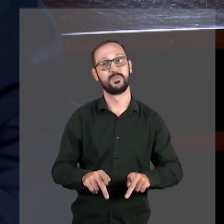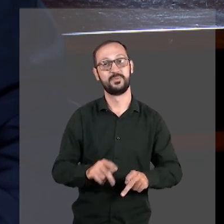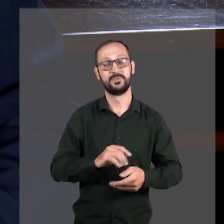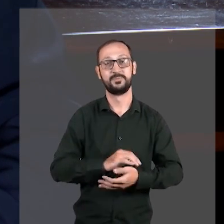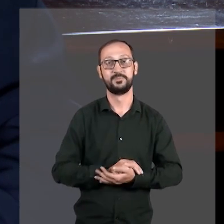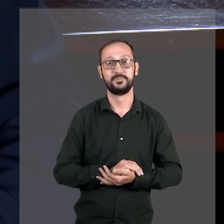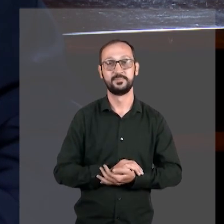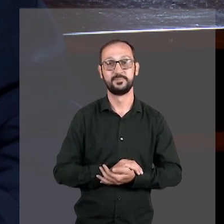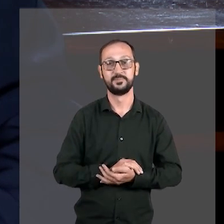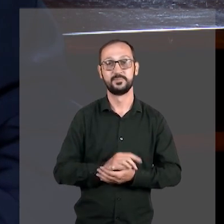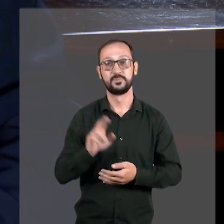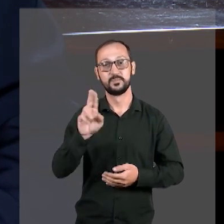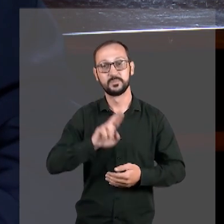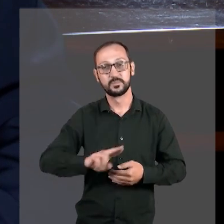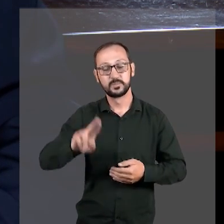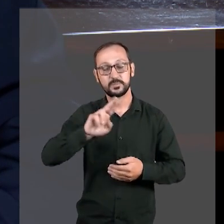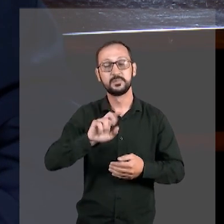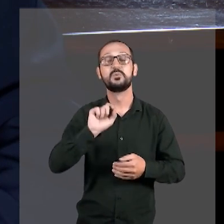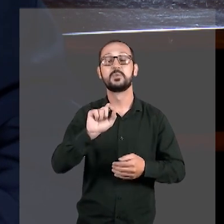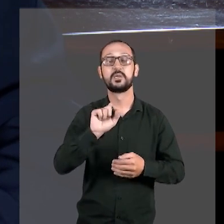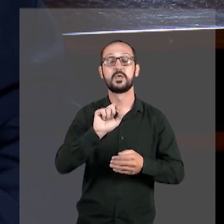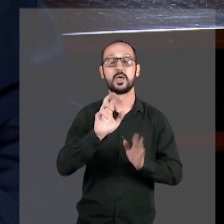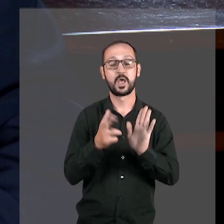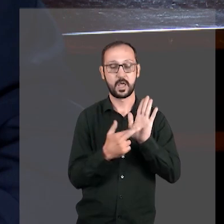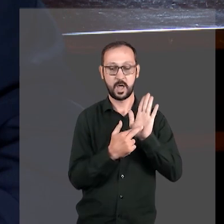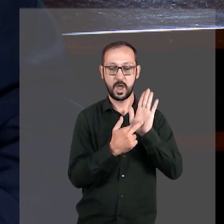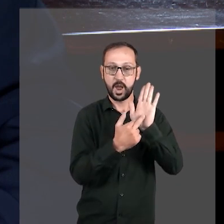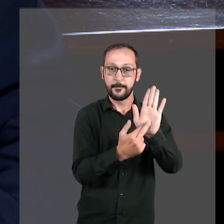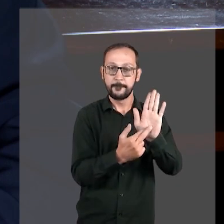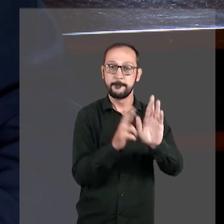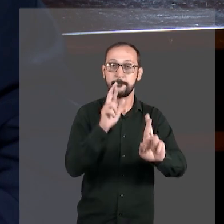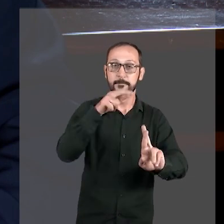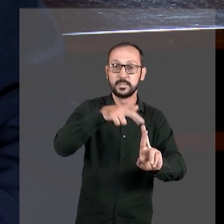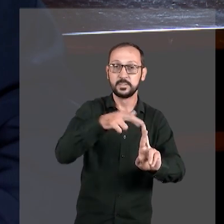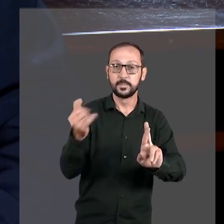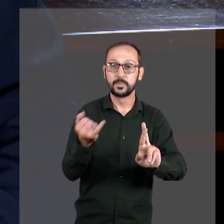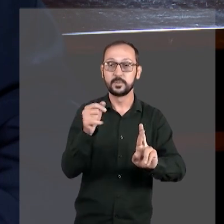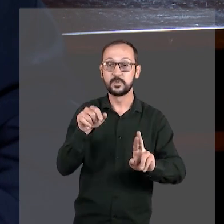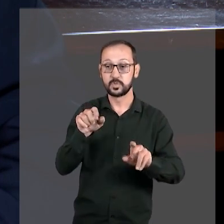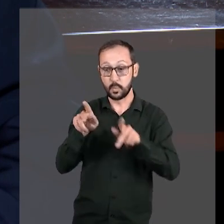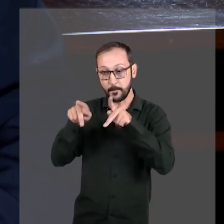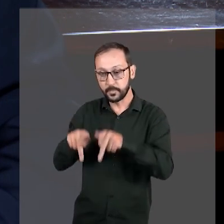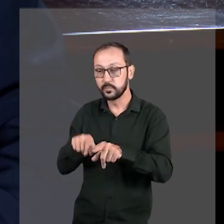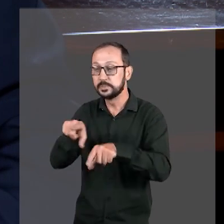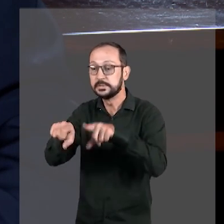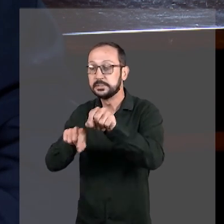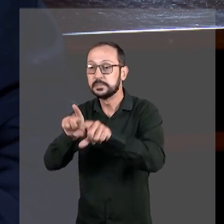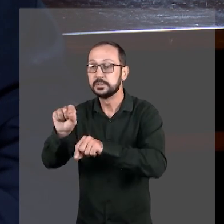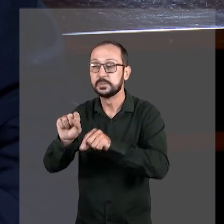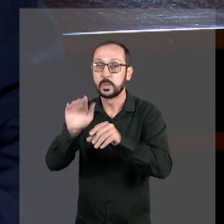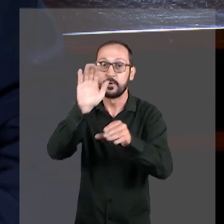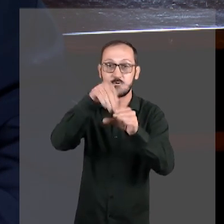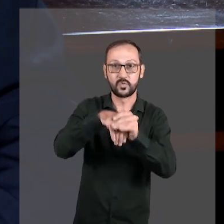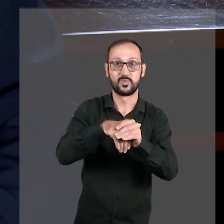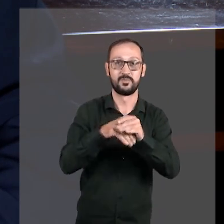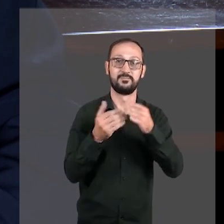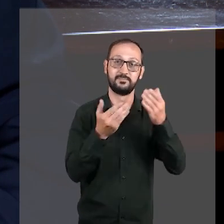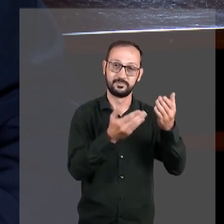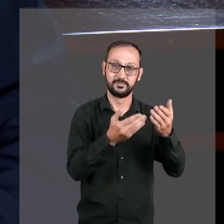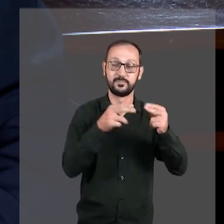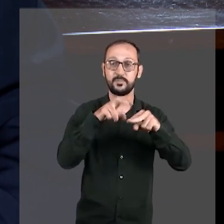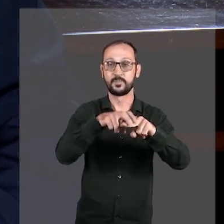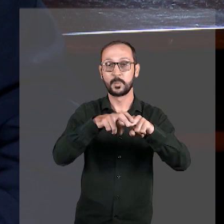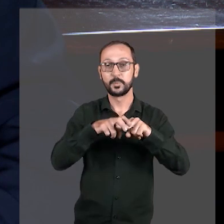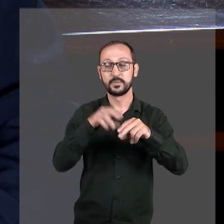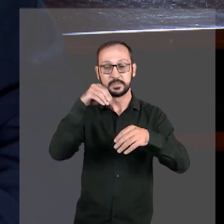população, através dos representantes legítimos escolhidos pela população. É por